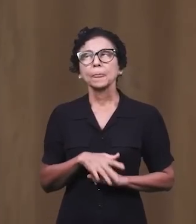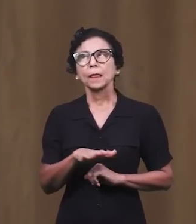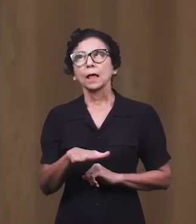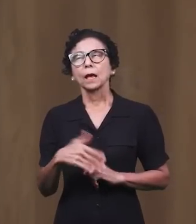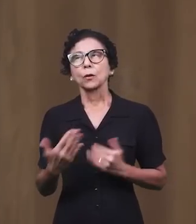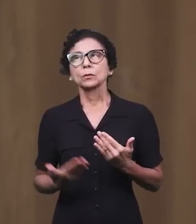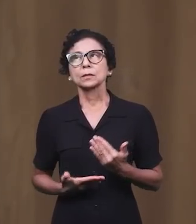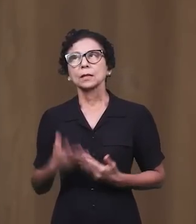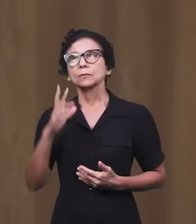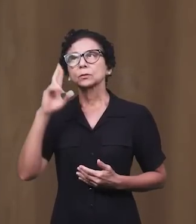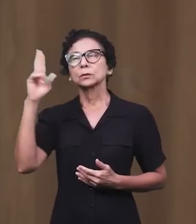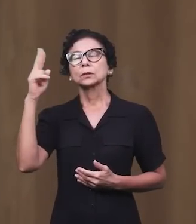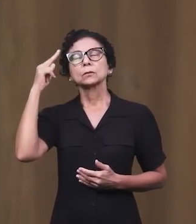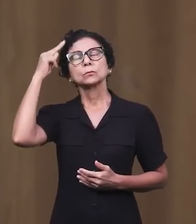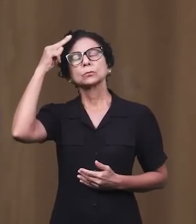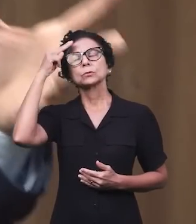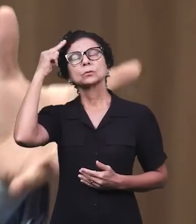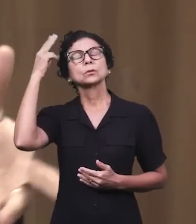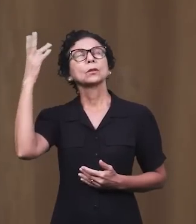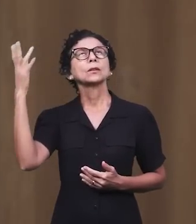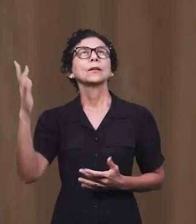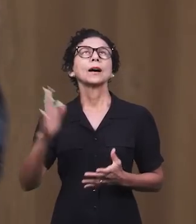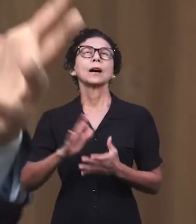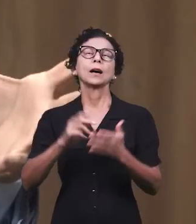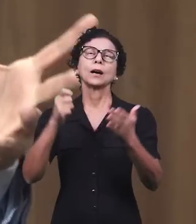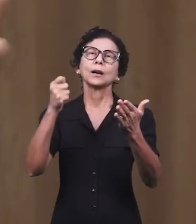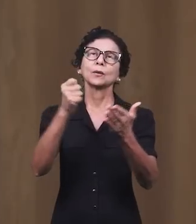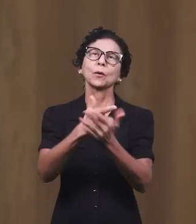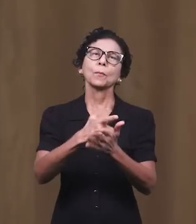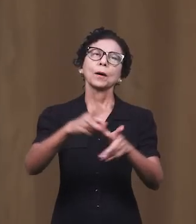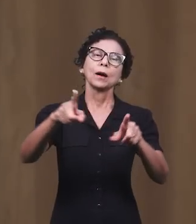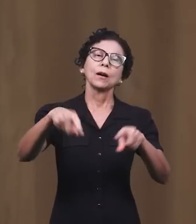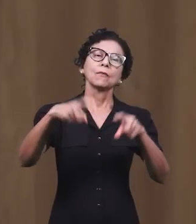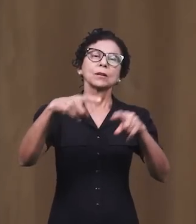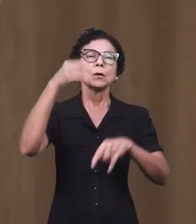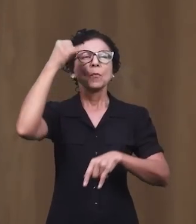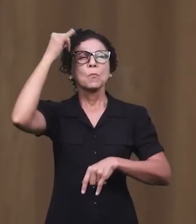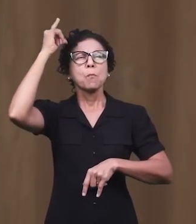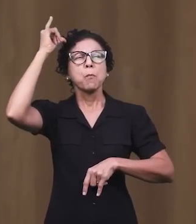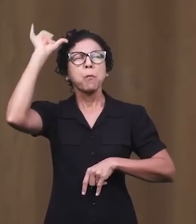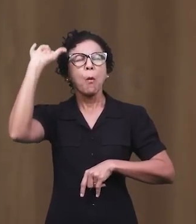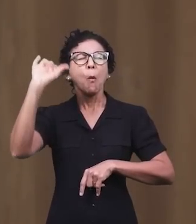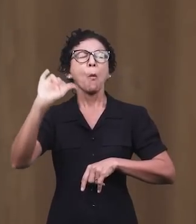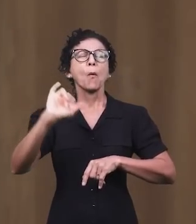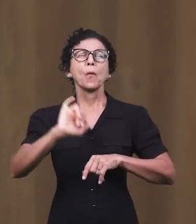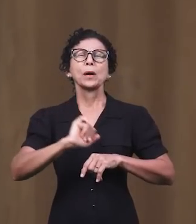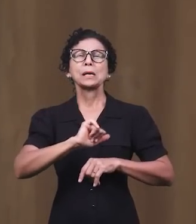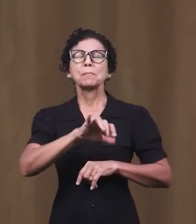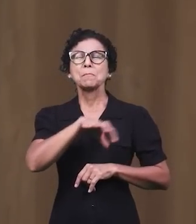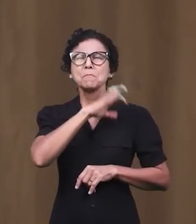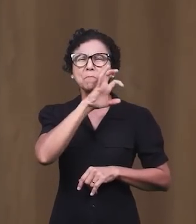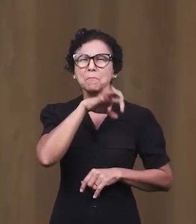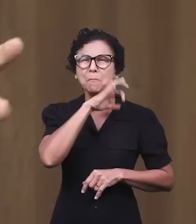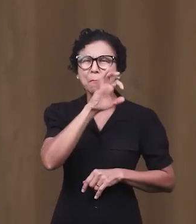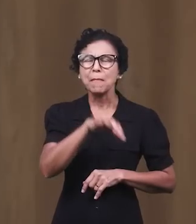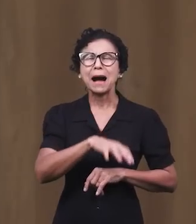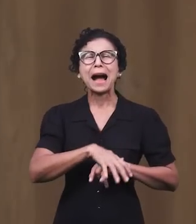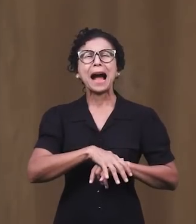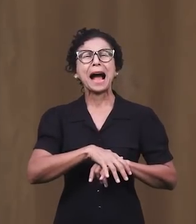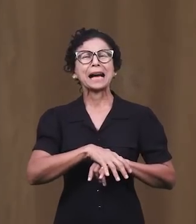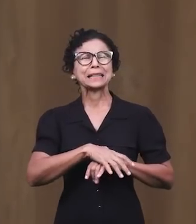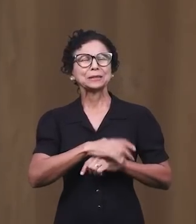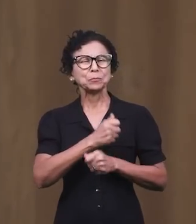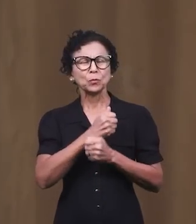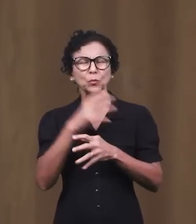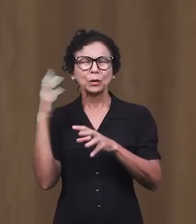sonho dele é ter uma fazenda, um sítio. Deus proporciona a ele a condição de ter um sítio,